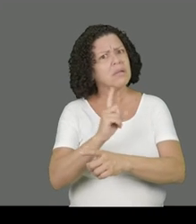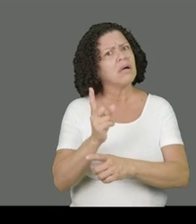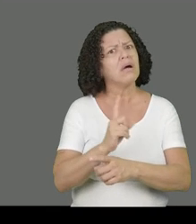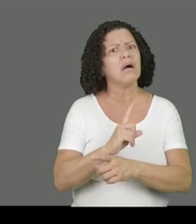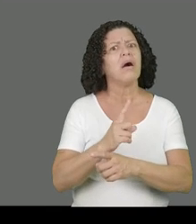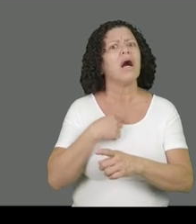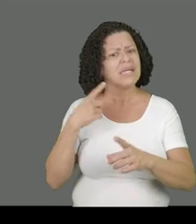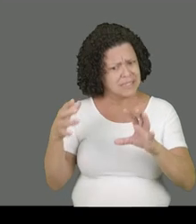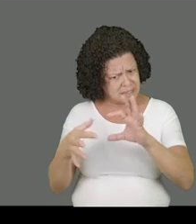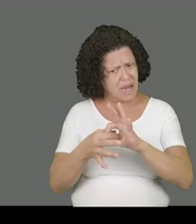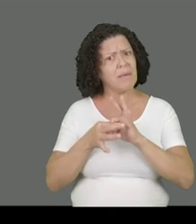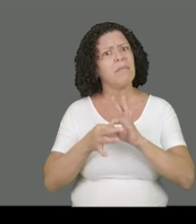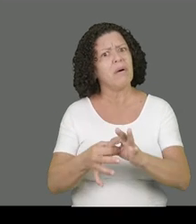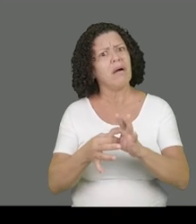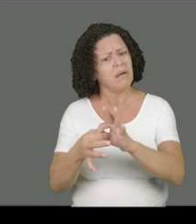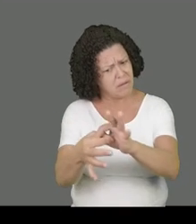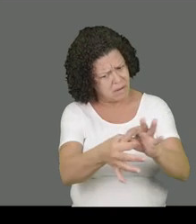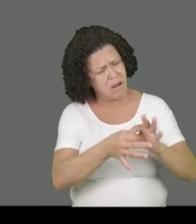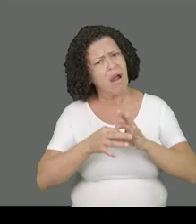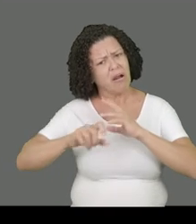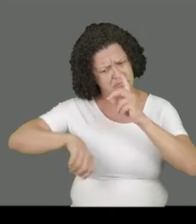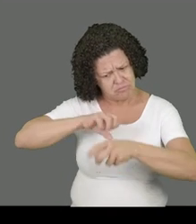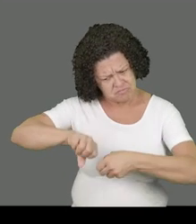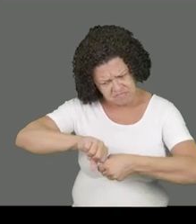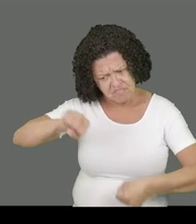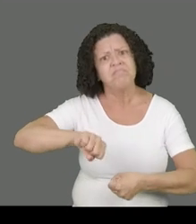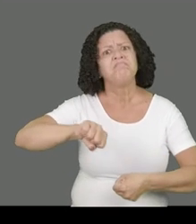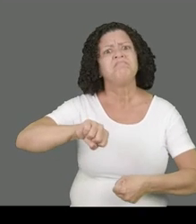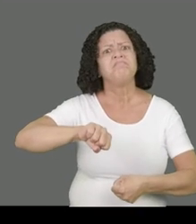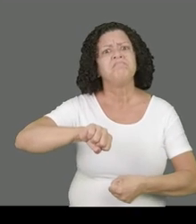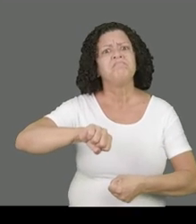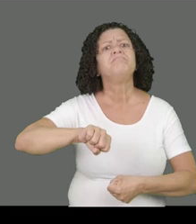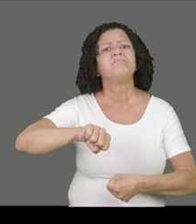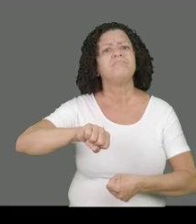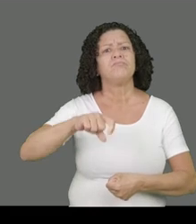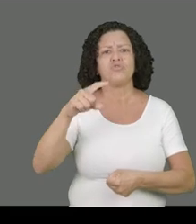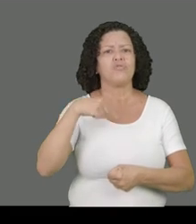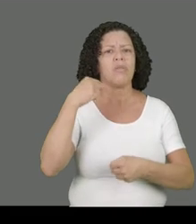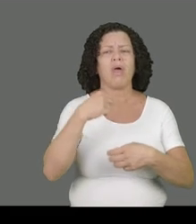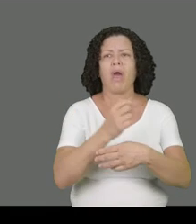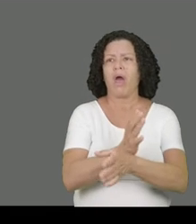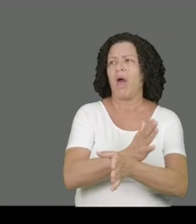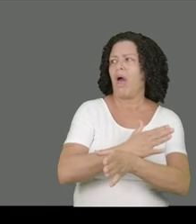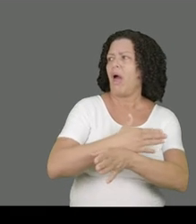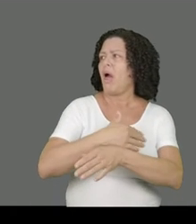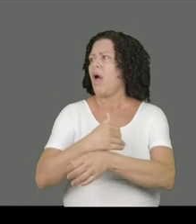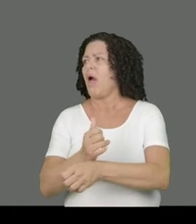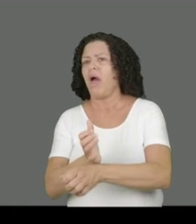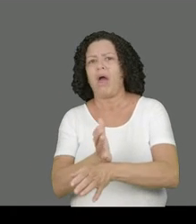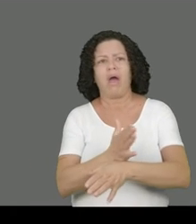estão todas atreladas, estão todas amarradas com nós muito firmes.